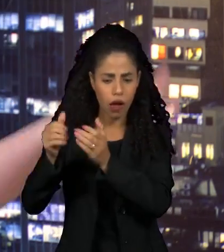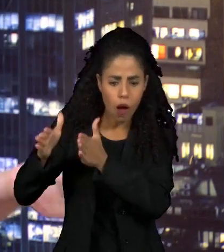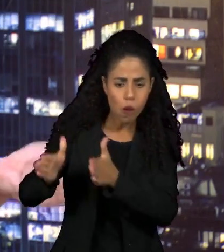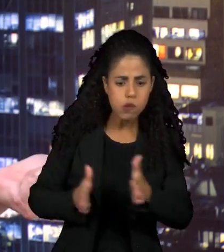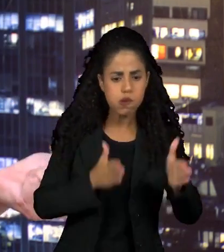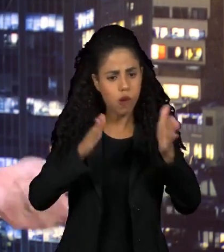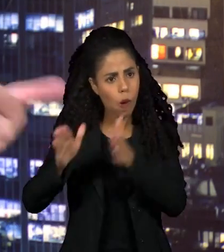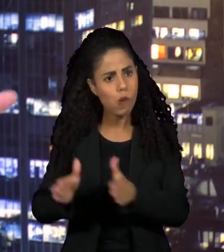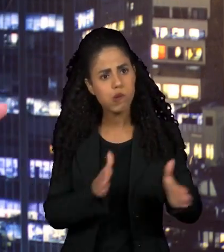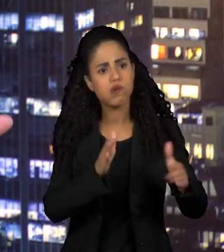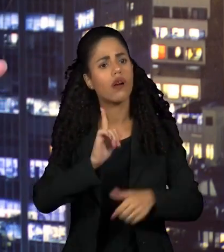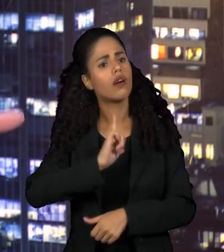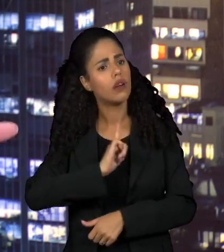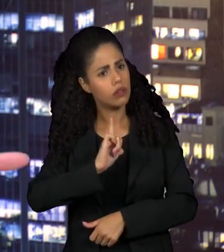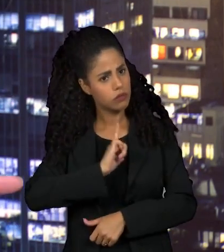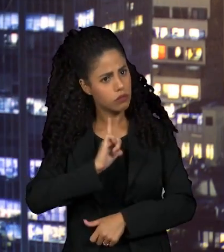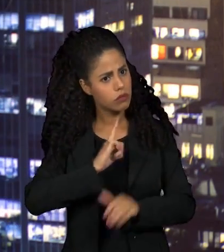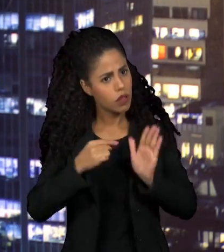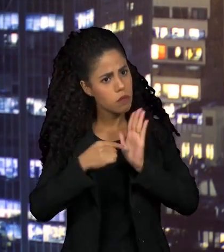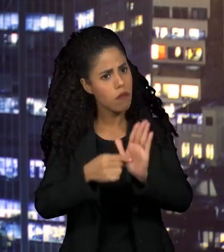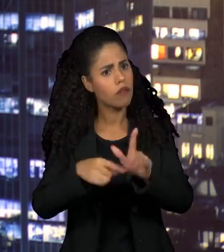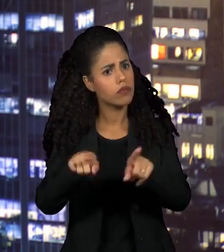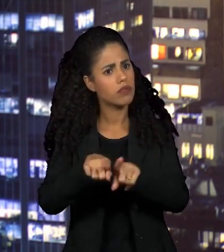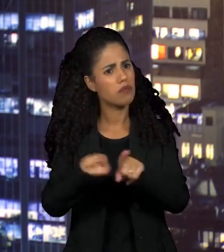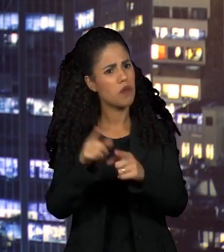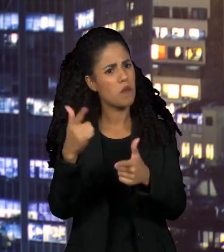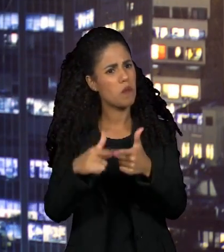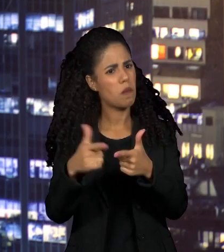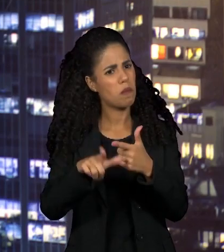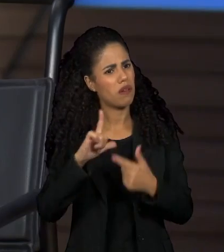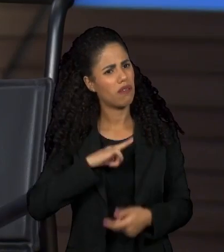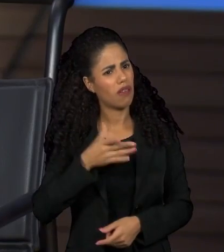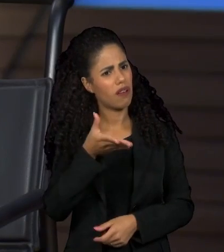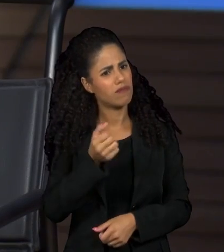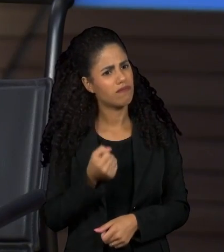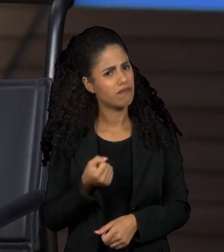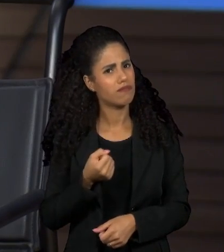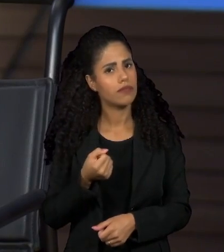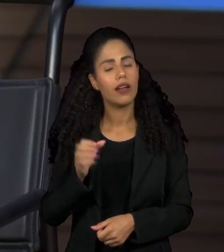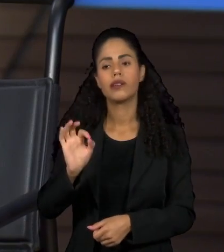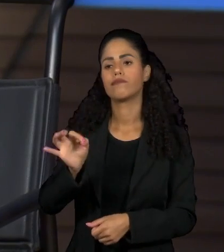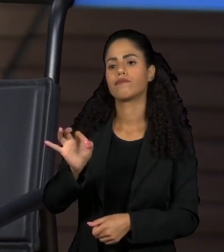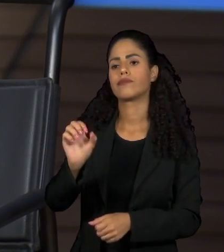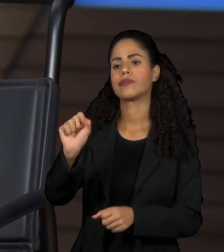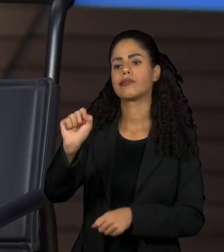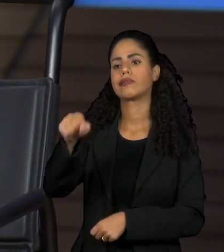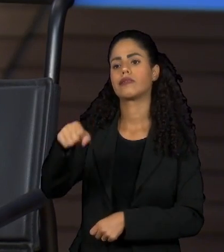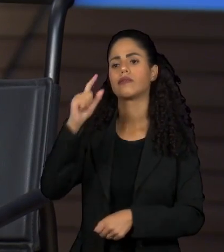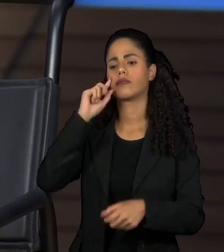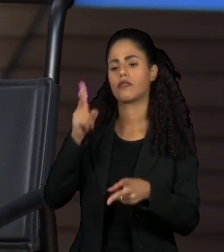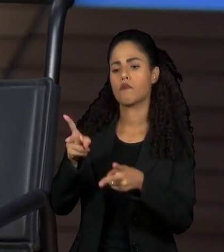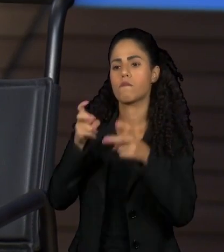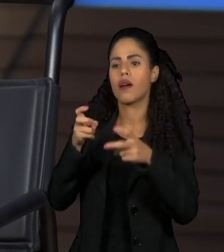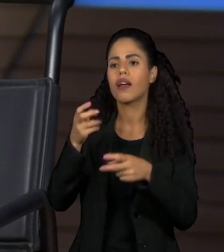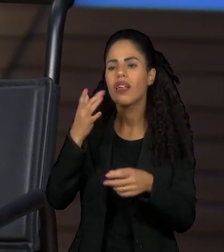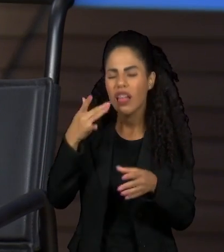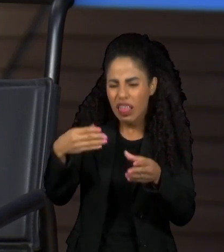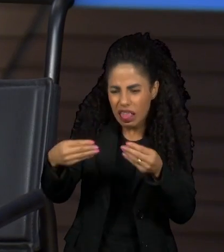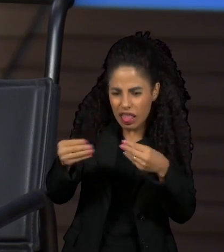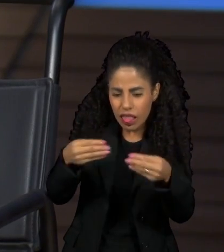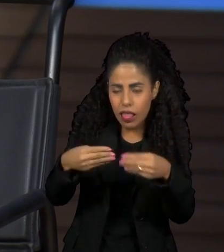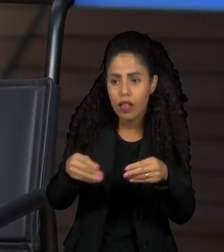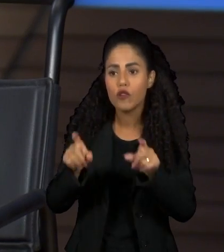mais pesquisa mostrando os males disso, não é? Sim, Bruno. Nós vemos que o plástico também ele trouxe